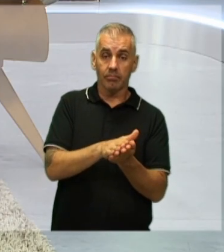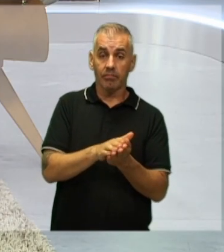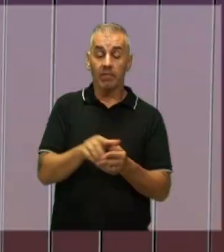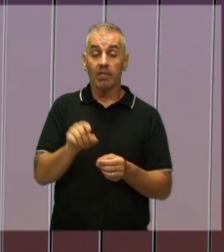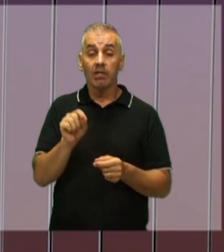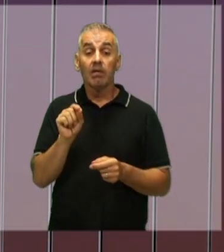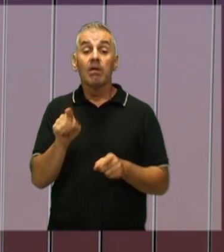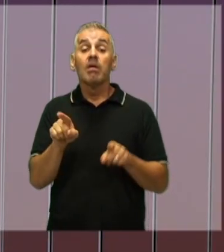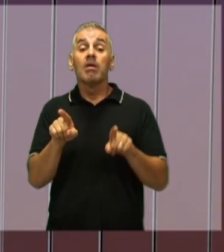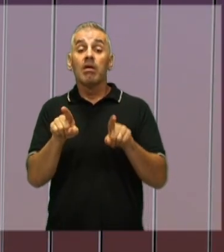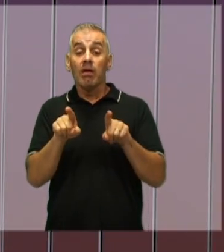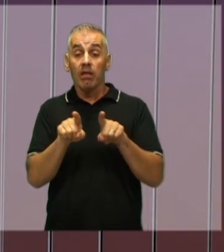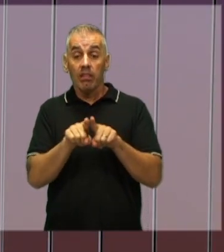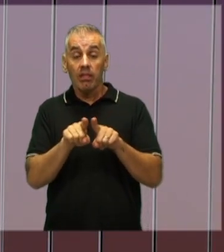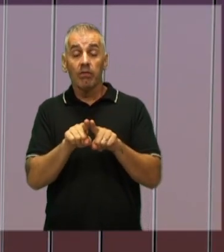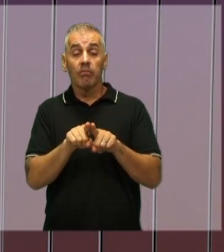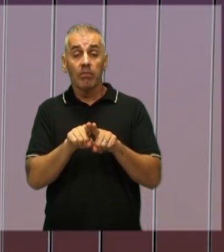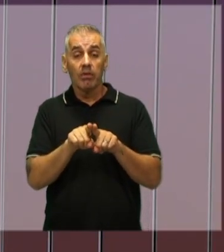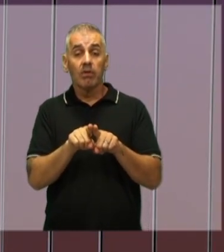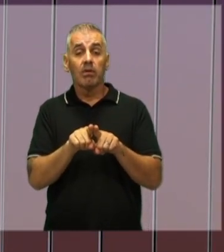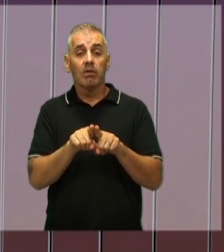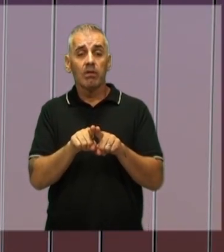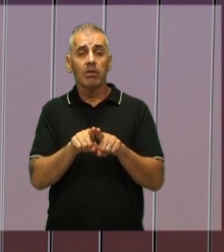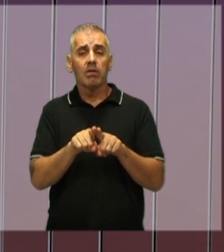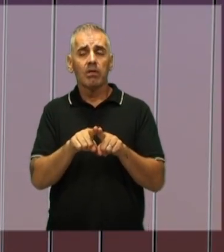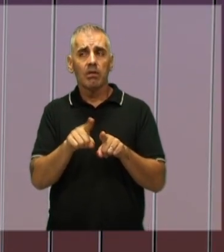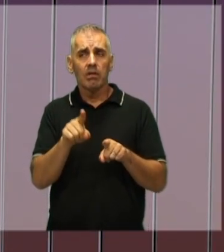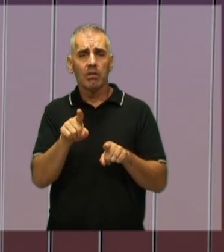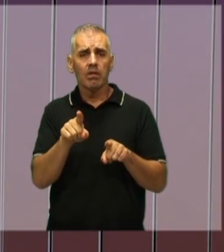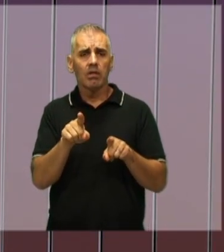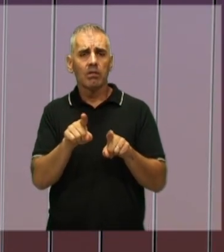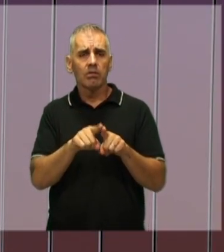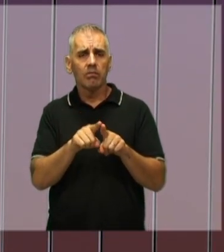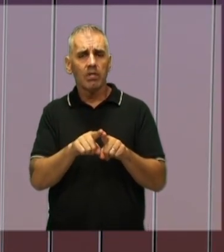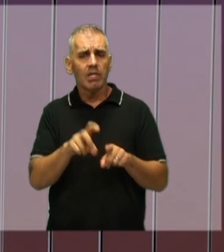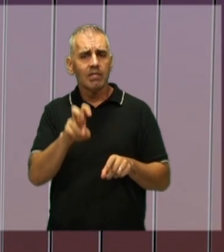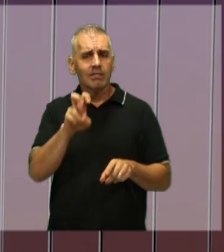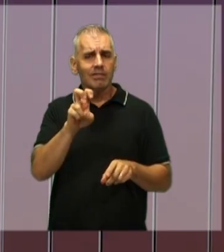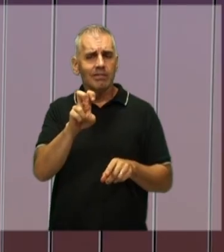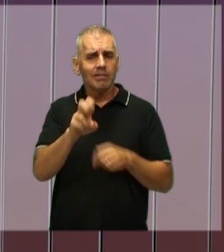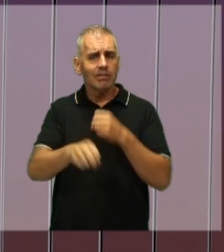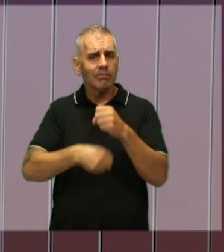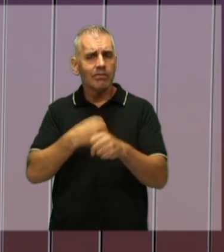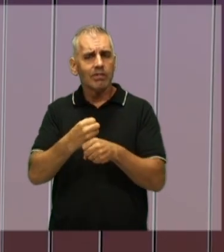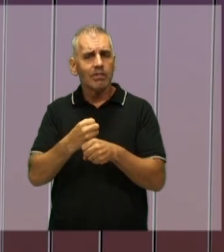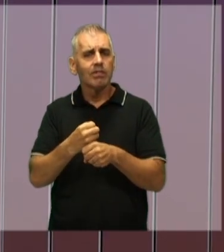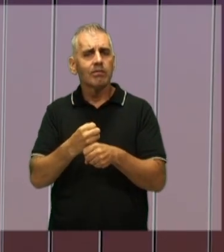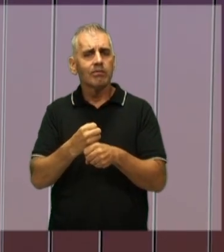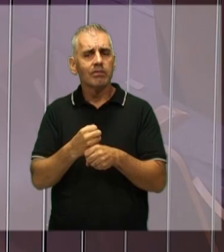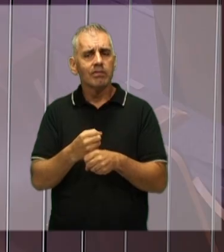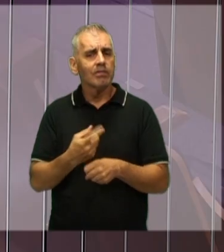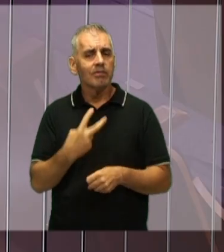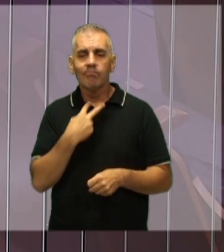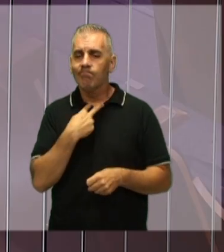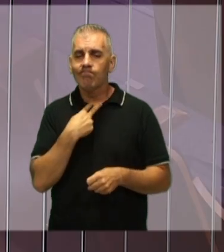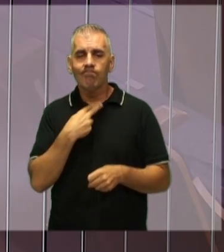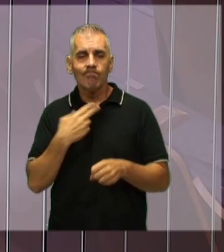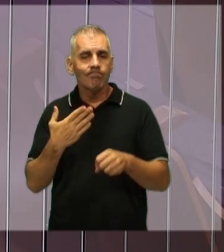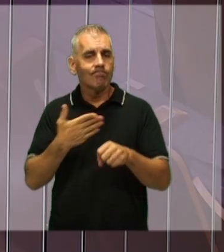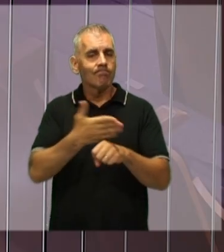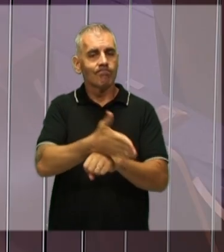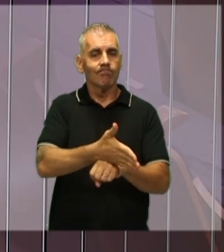vai ficar, salvo engano, tá? Se a mente não me trai aqui, são 5 anos sem poder captar novamente recursos.